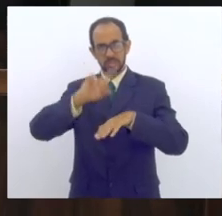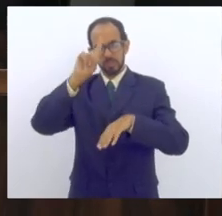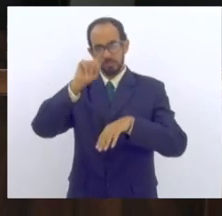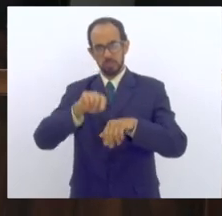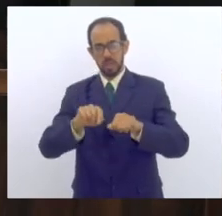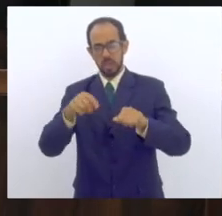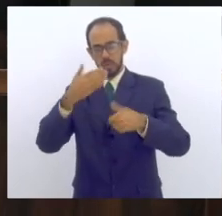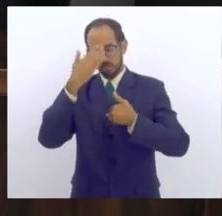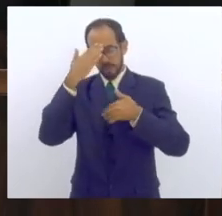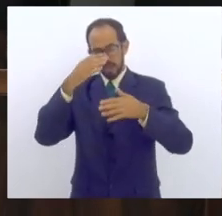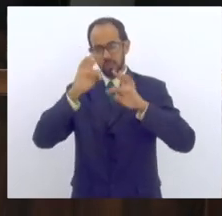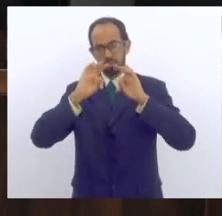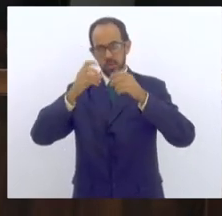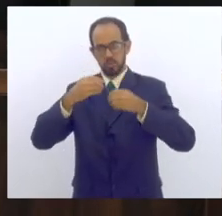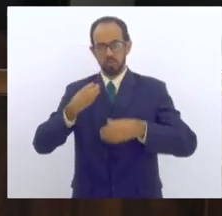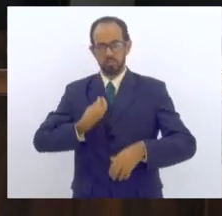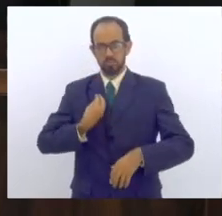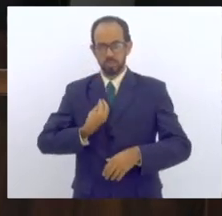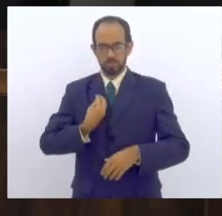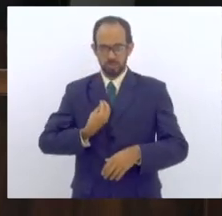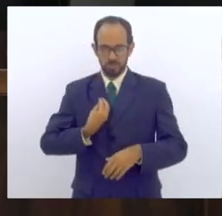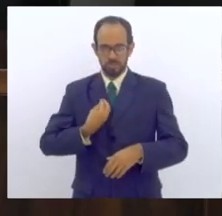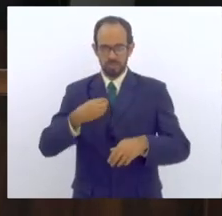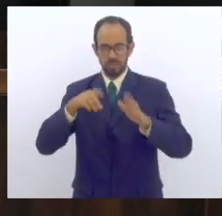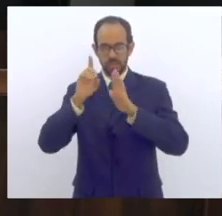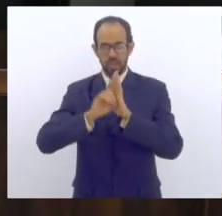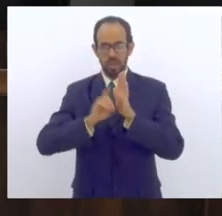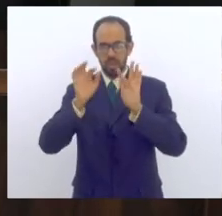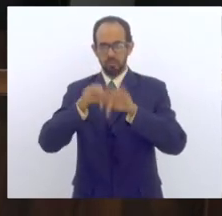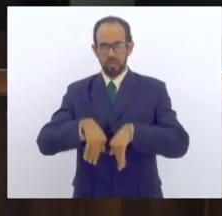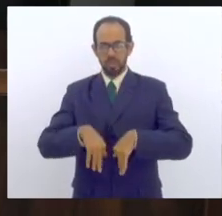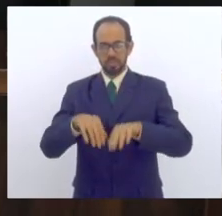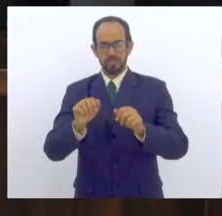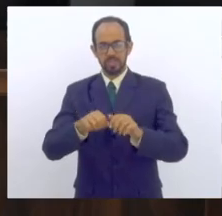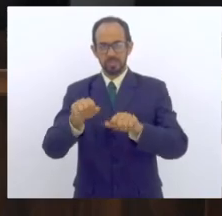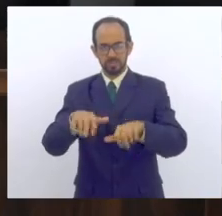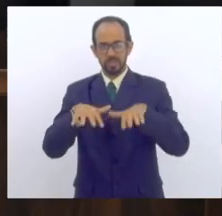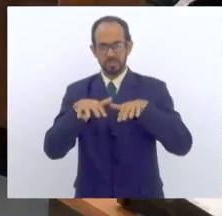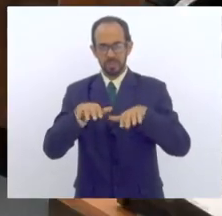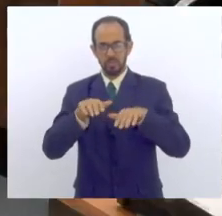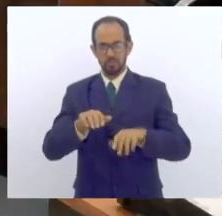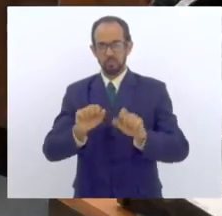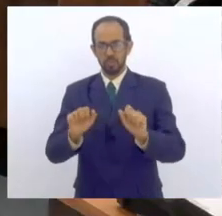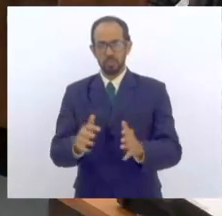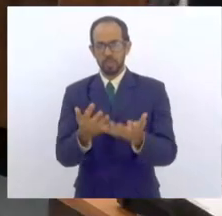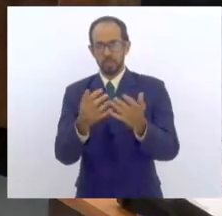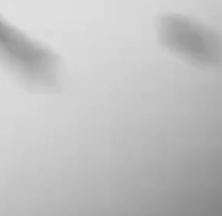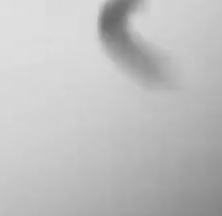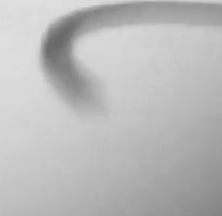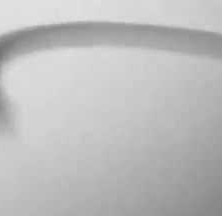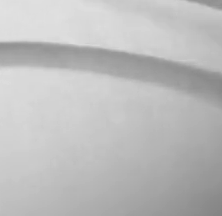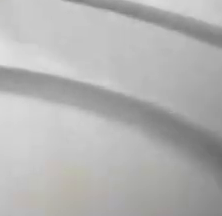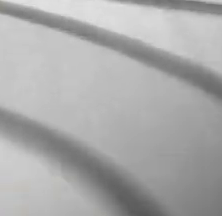pela presença Tenham todos uma boa noite declaro encerrado esta sessão solene obrigado